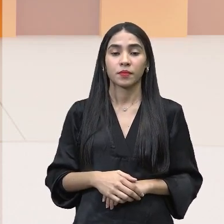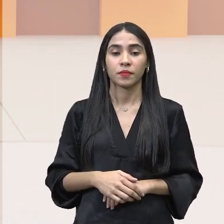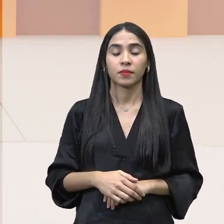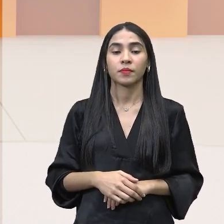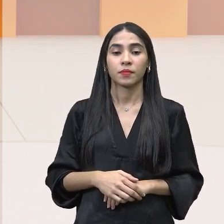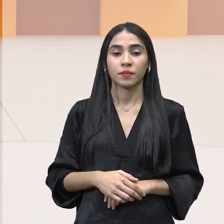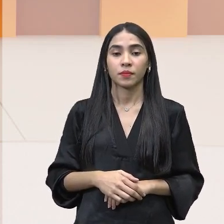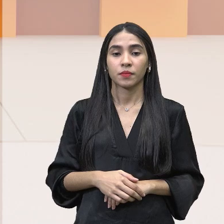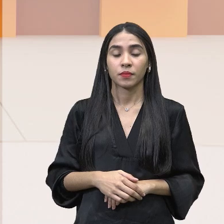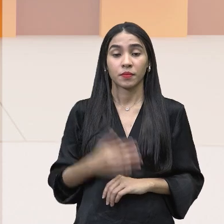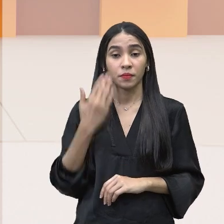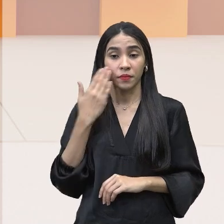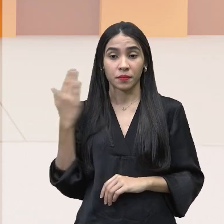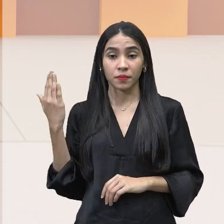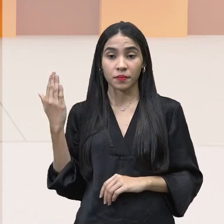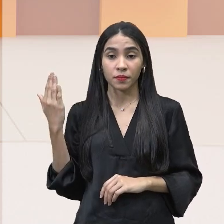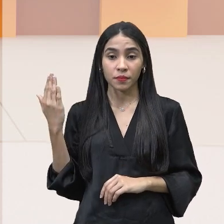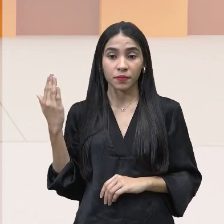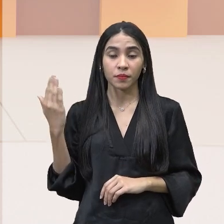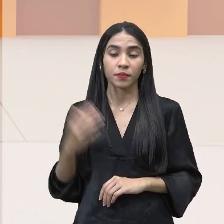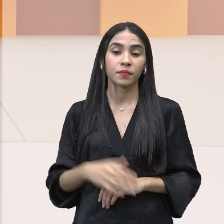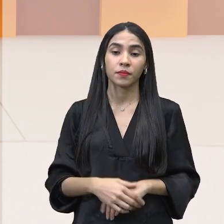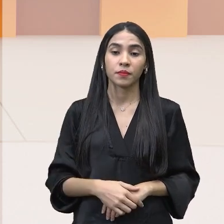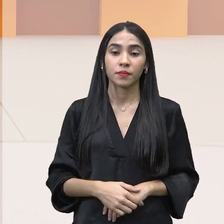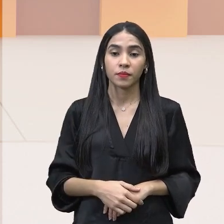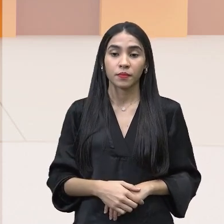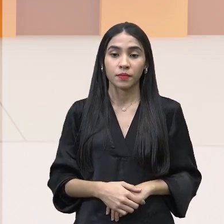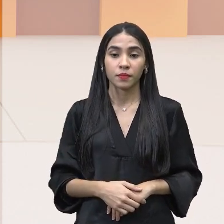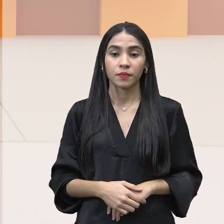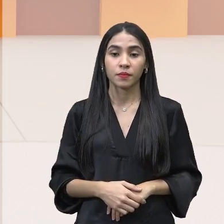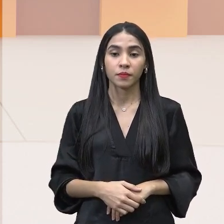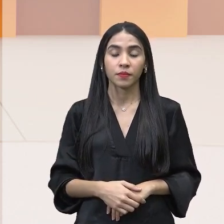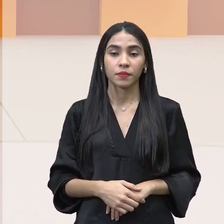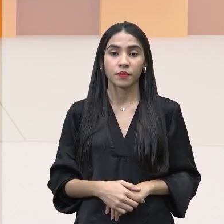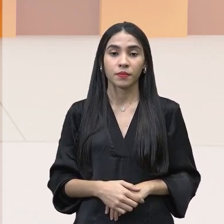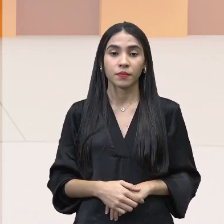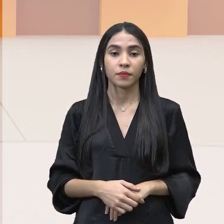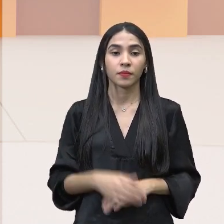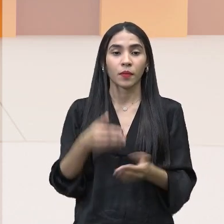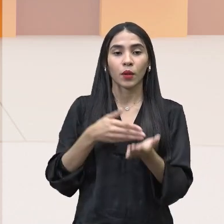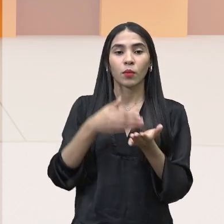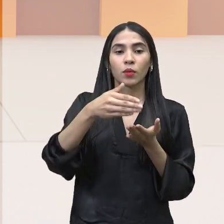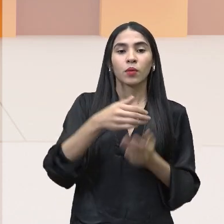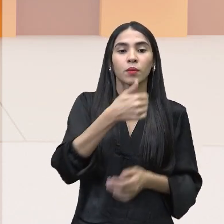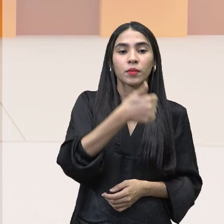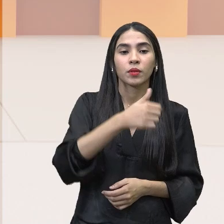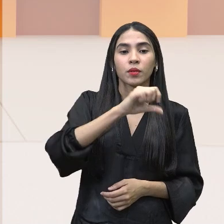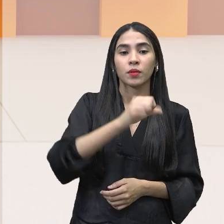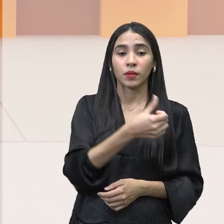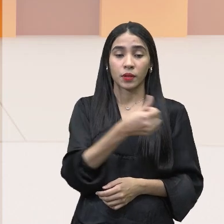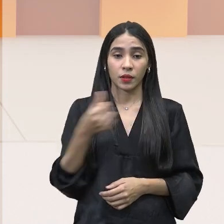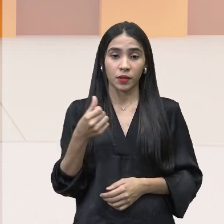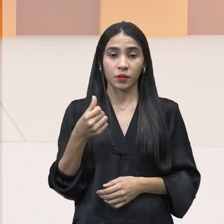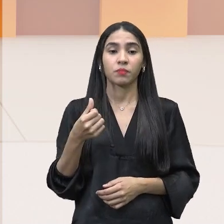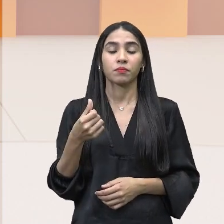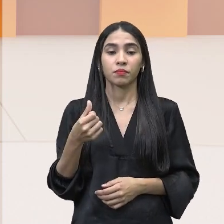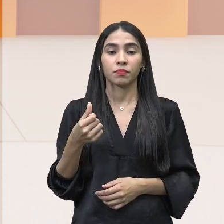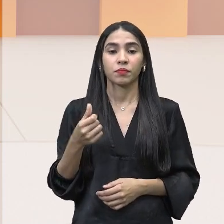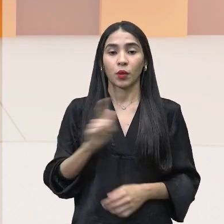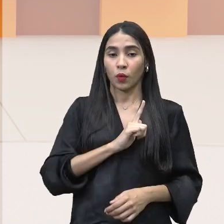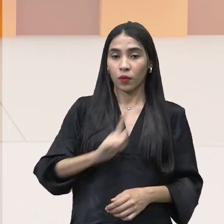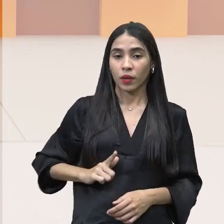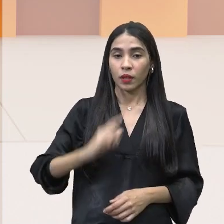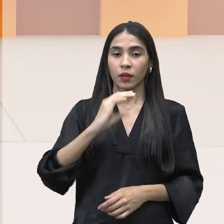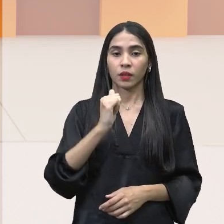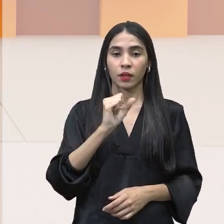da Amazônia. Não é isso? Vamos lá. Ela começou em 1966, no